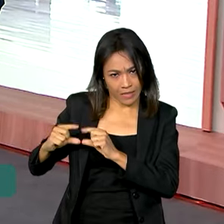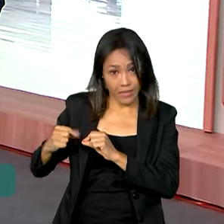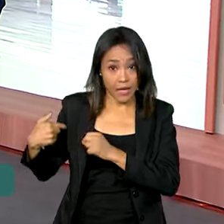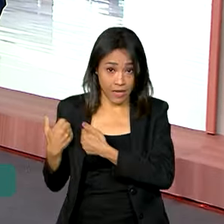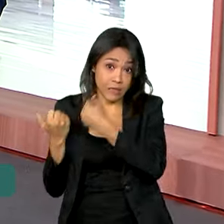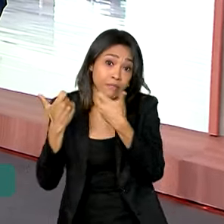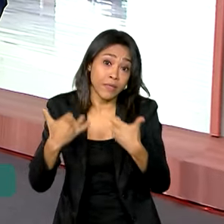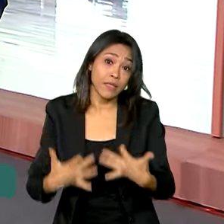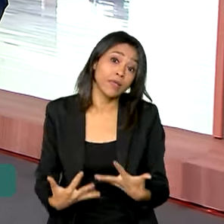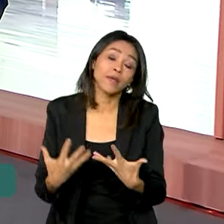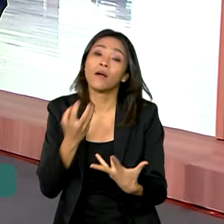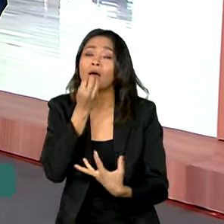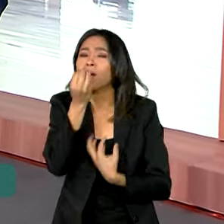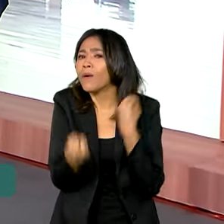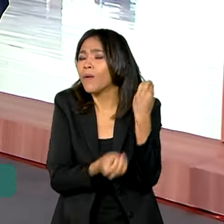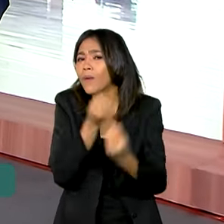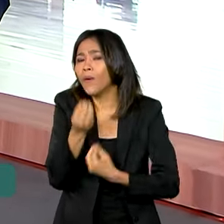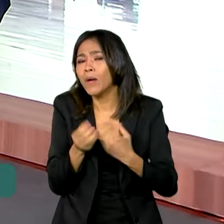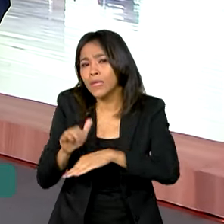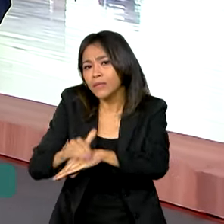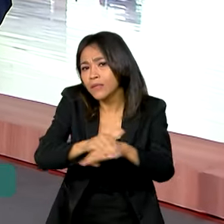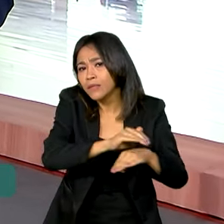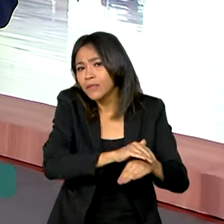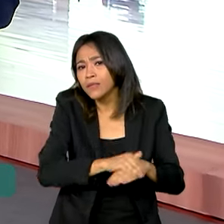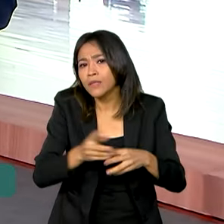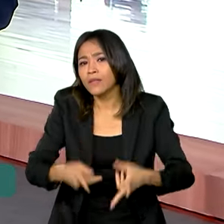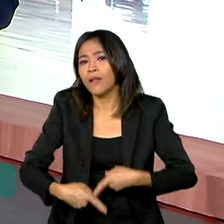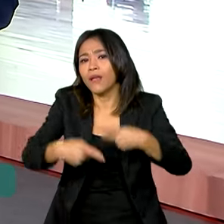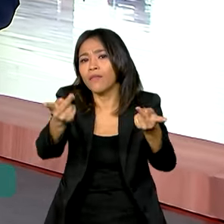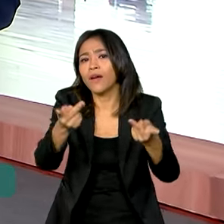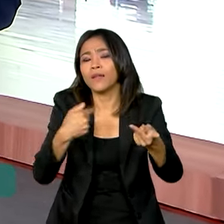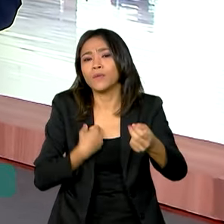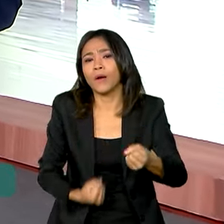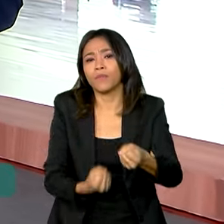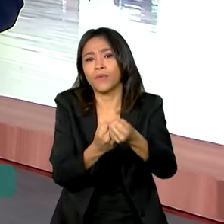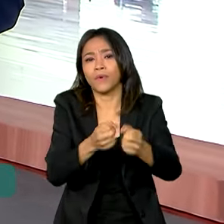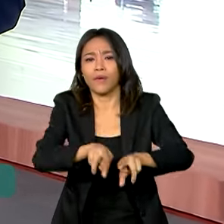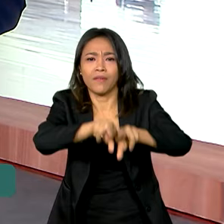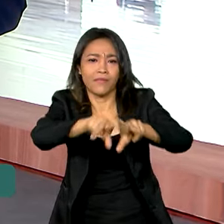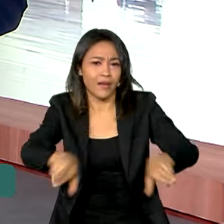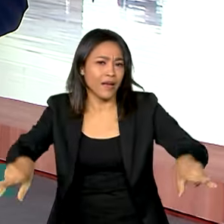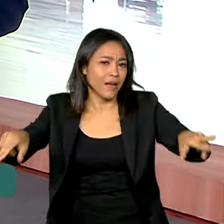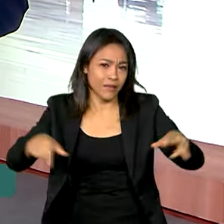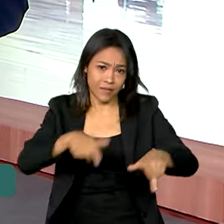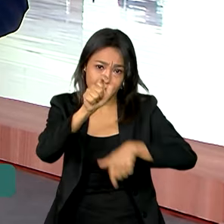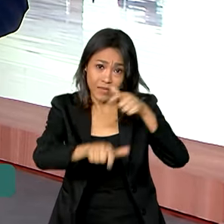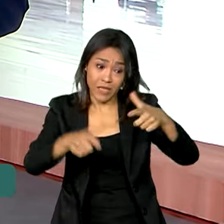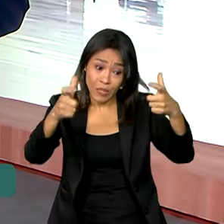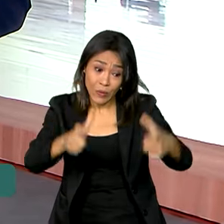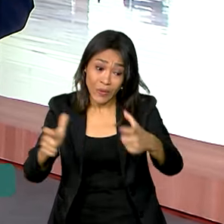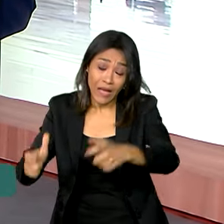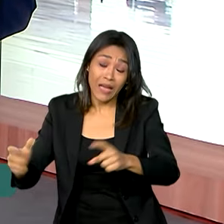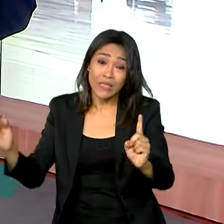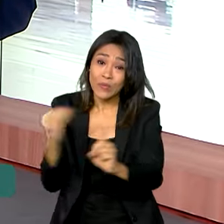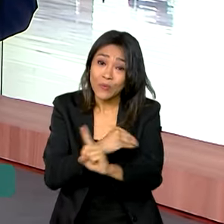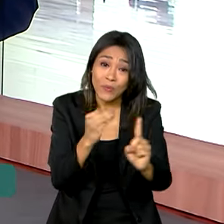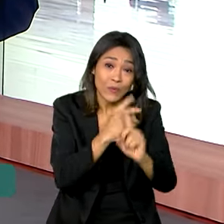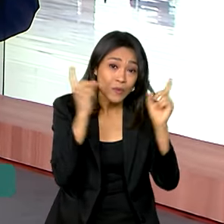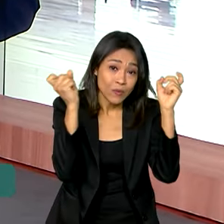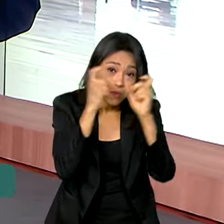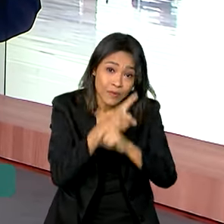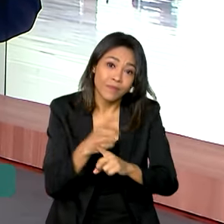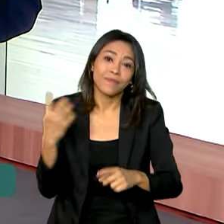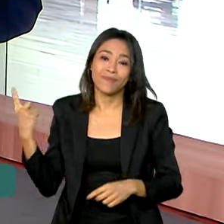contar como essa iniciativa tem levado atendimento a milhões de brasileiros em áreas de maior vulnerabilidade. Bom